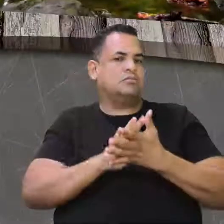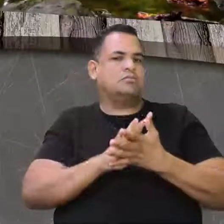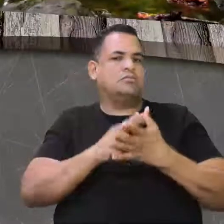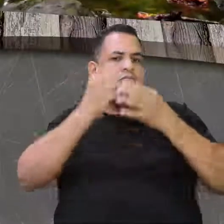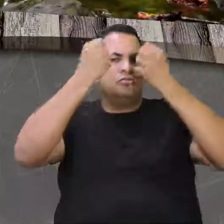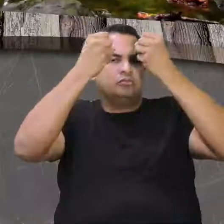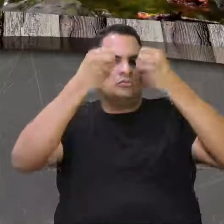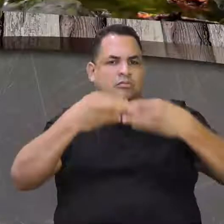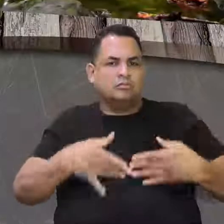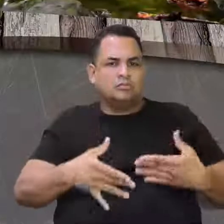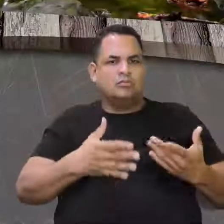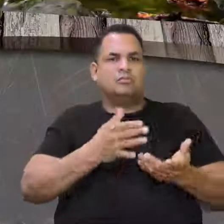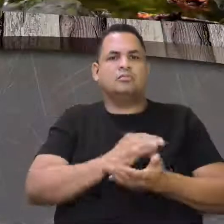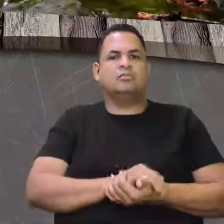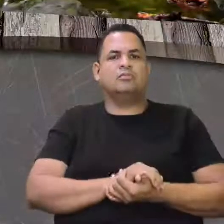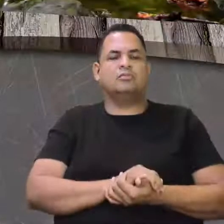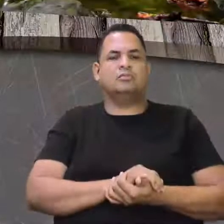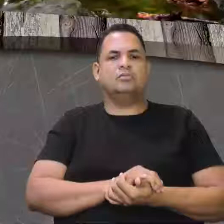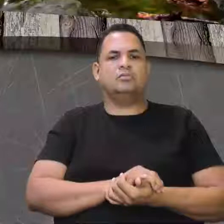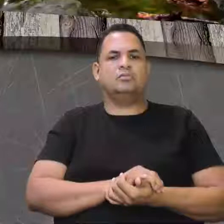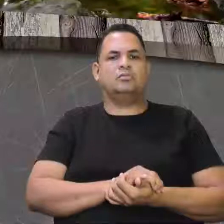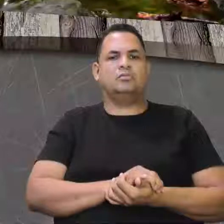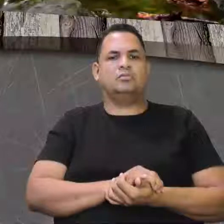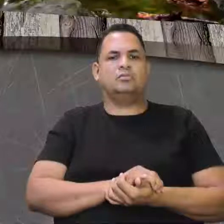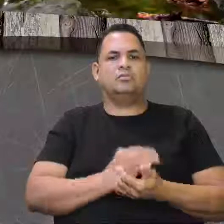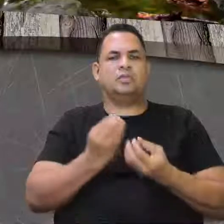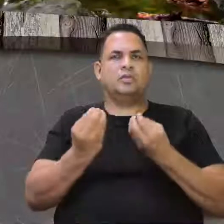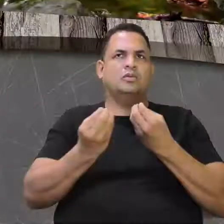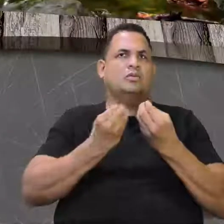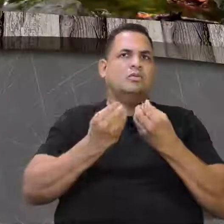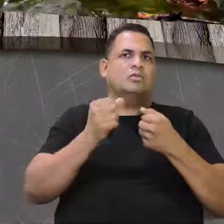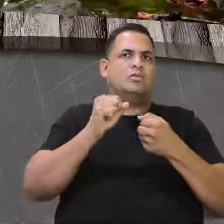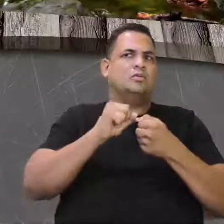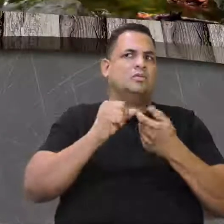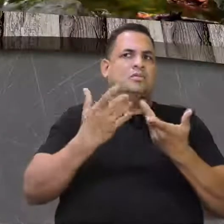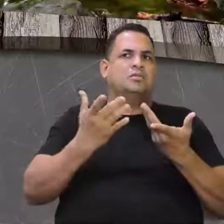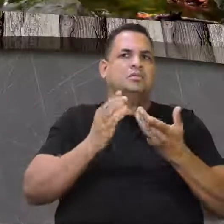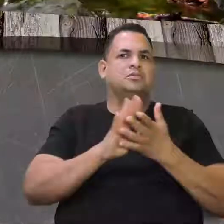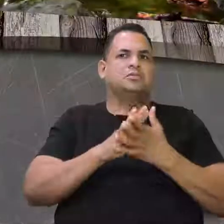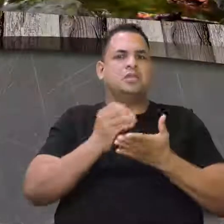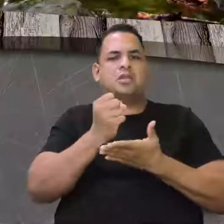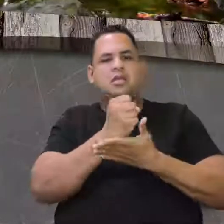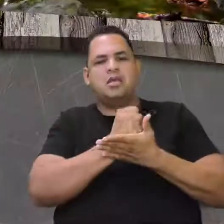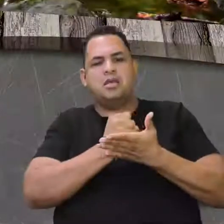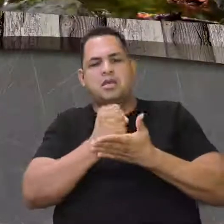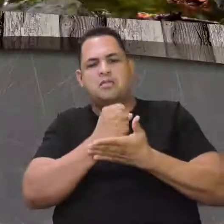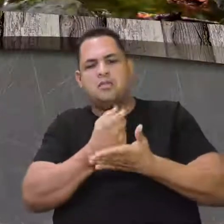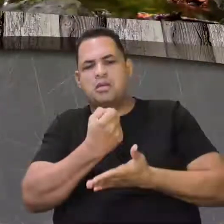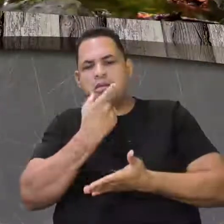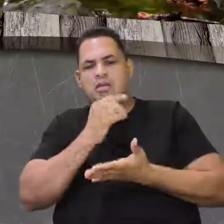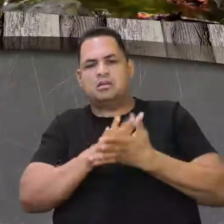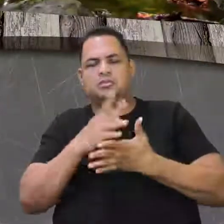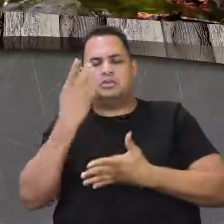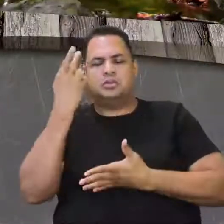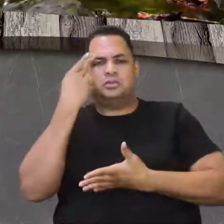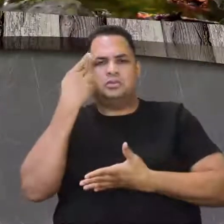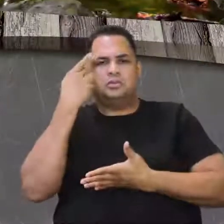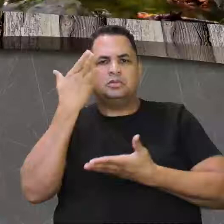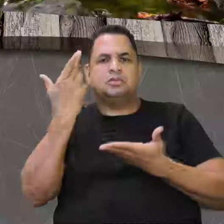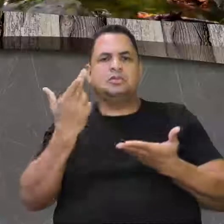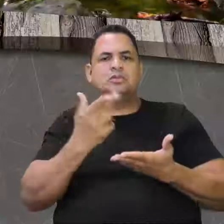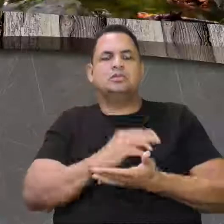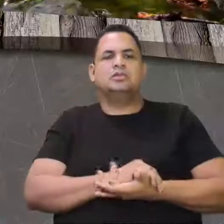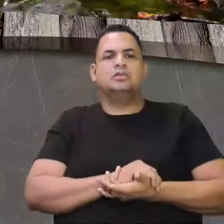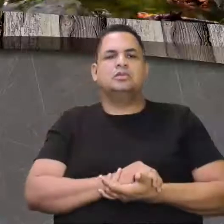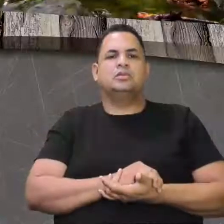nas explicações, em como fazer determinados remédios naturais,